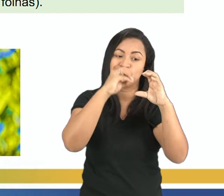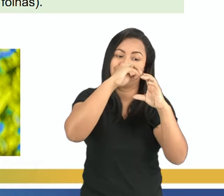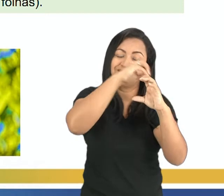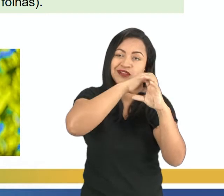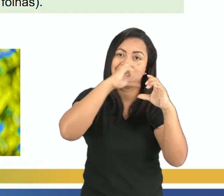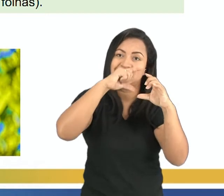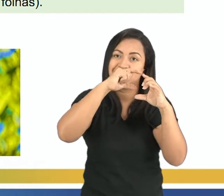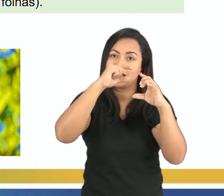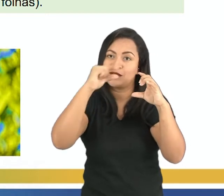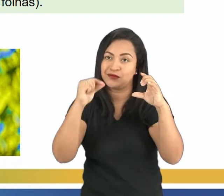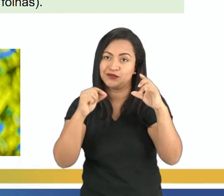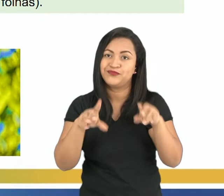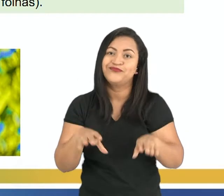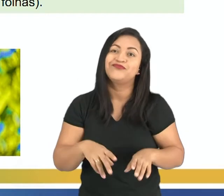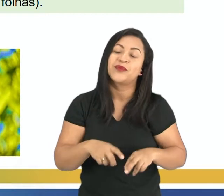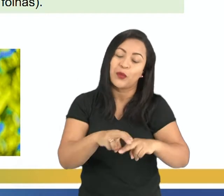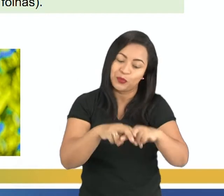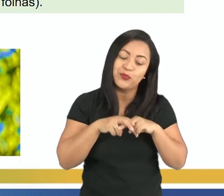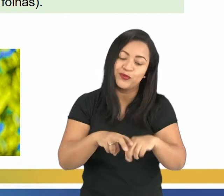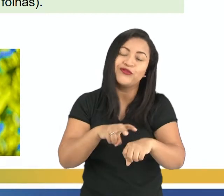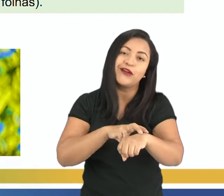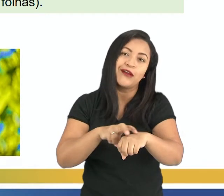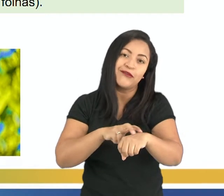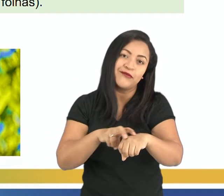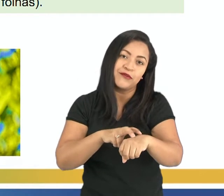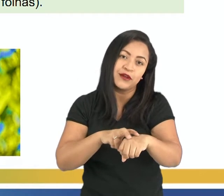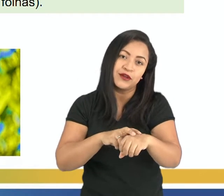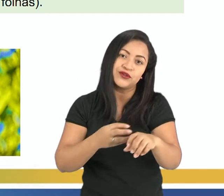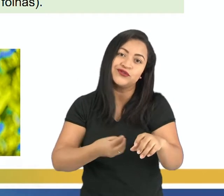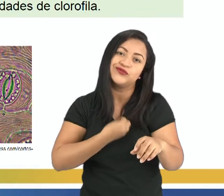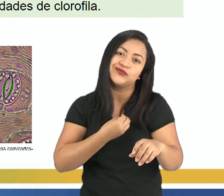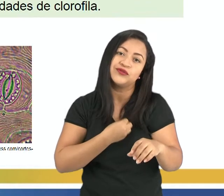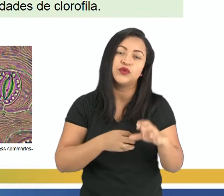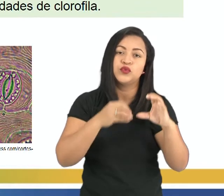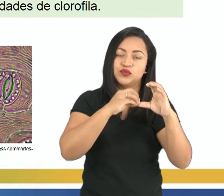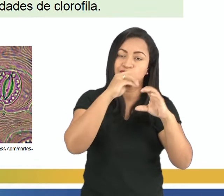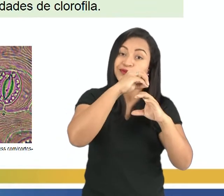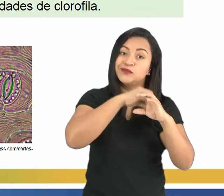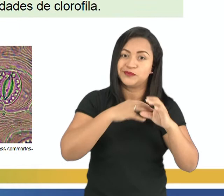elas têm essa pigmentação verde, devido à presença dos cloroplastos.